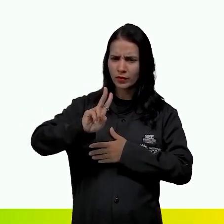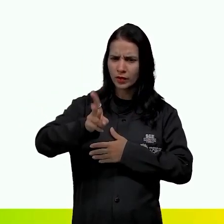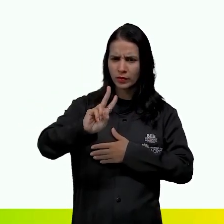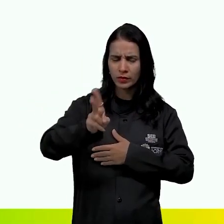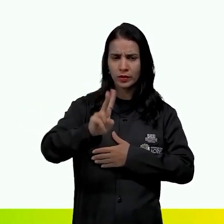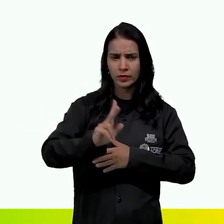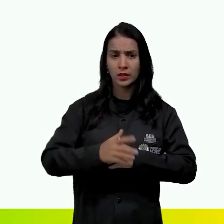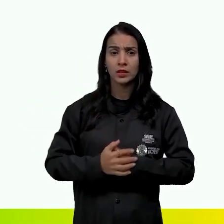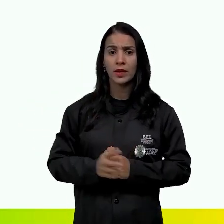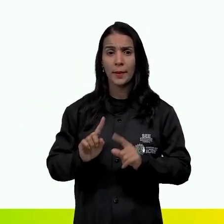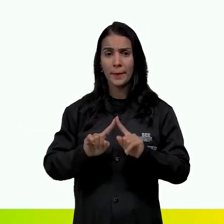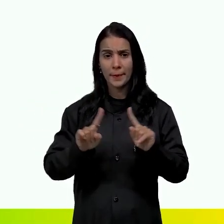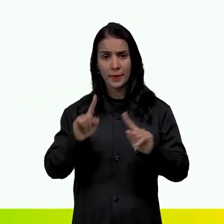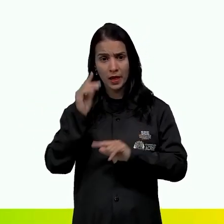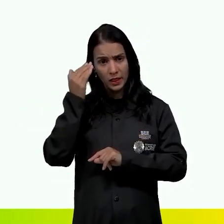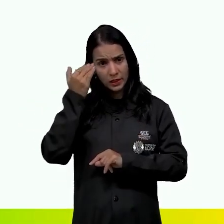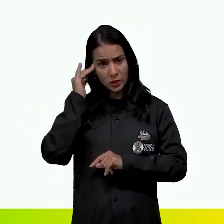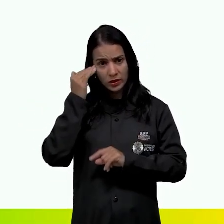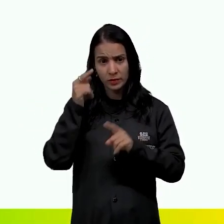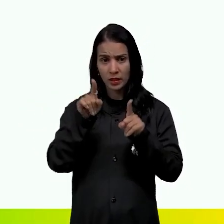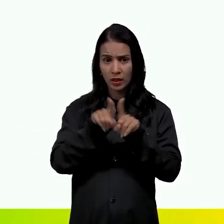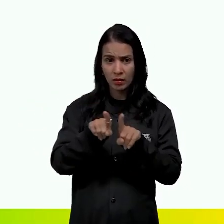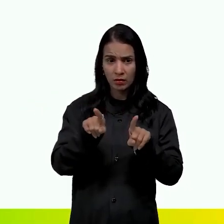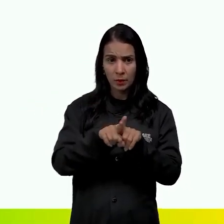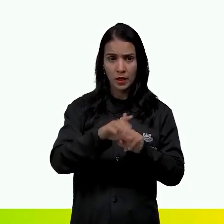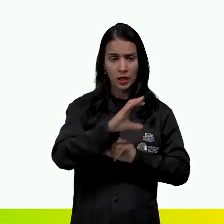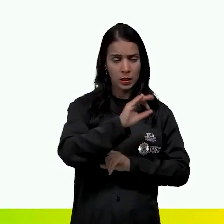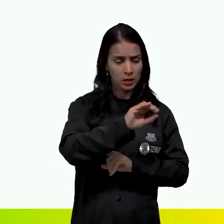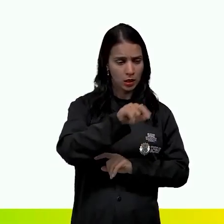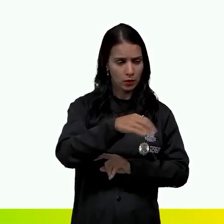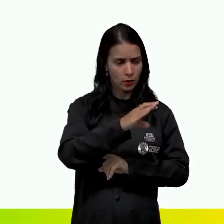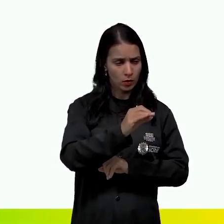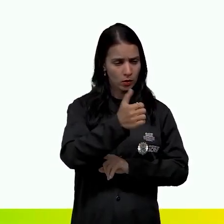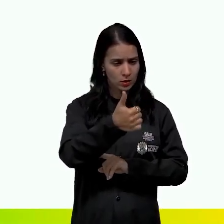posso dizer que o volume dela também pode ser dado da seguinte maneira.